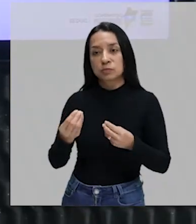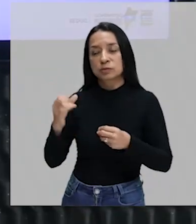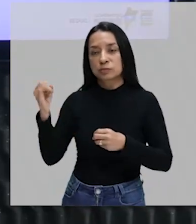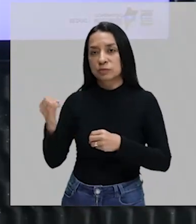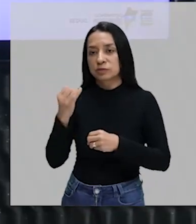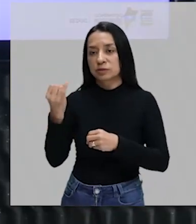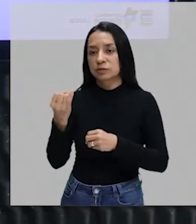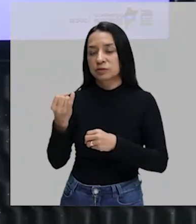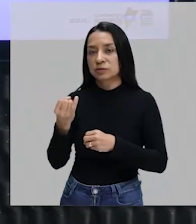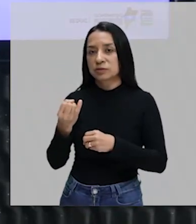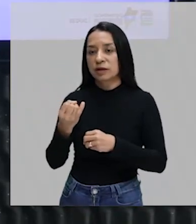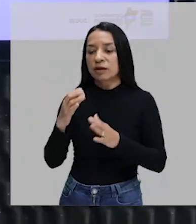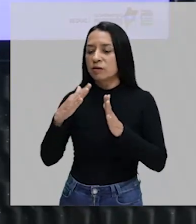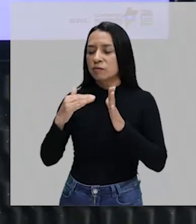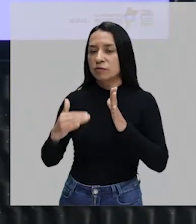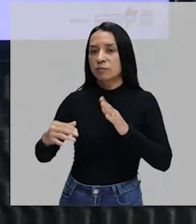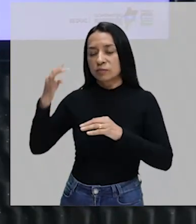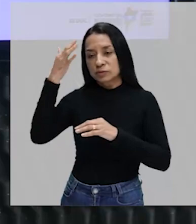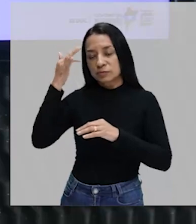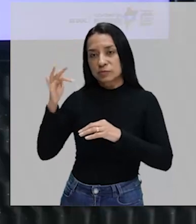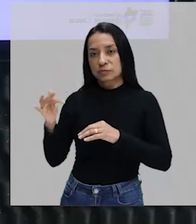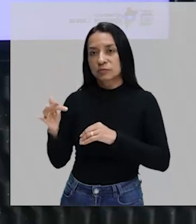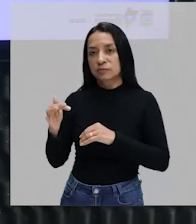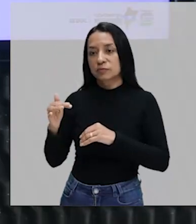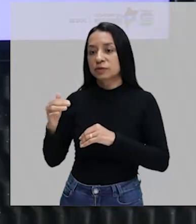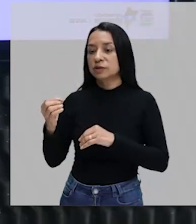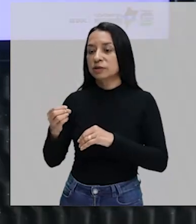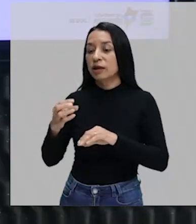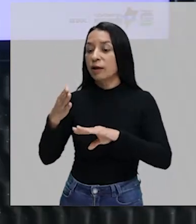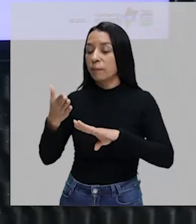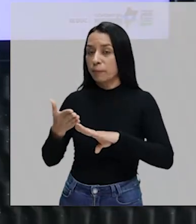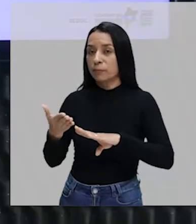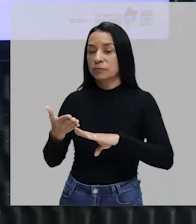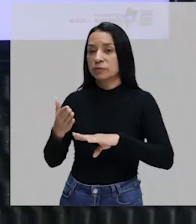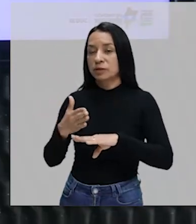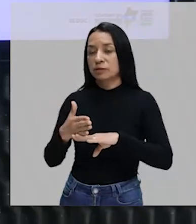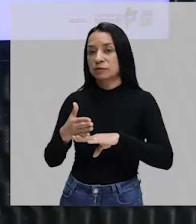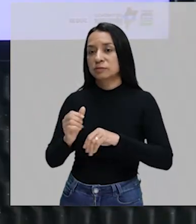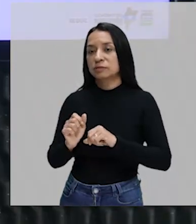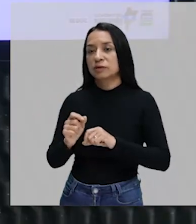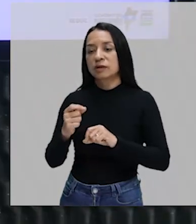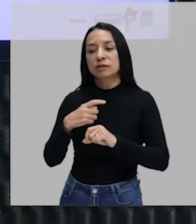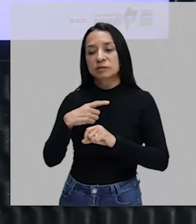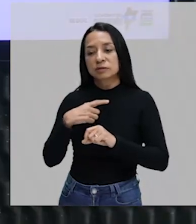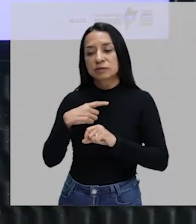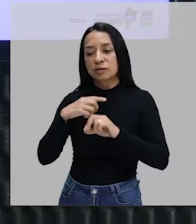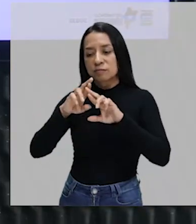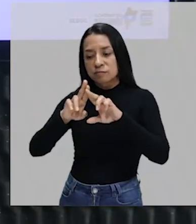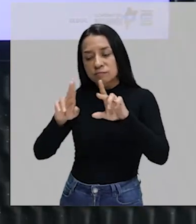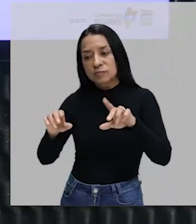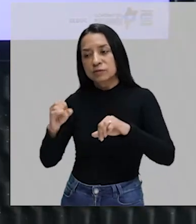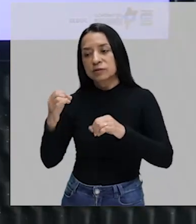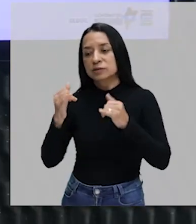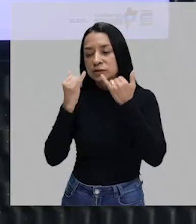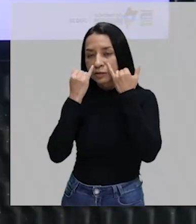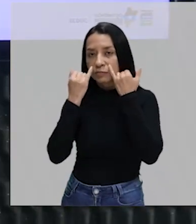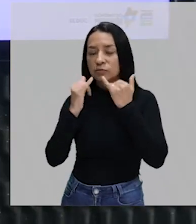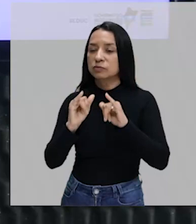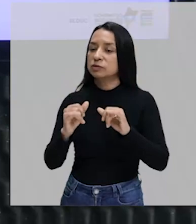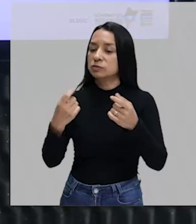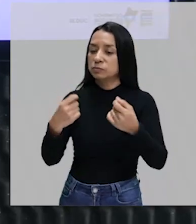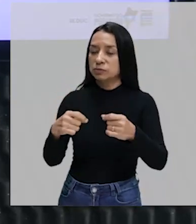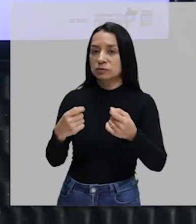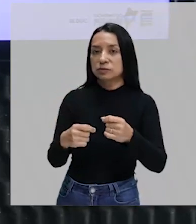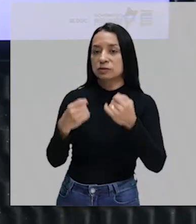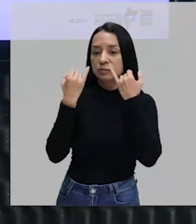moderna. Tá? A filosofia moderna nos traz uma série de informações e nós precisamos dessas informações, certo? Essas